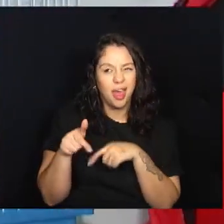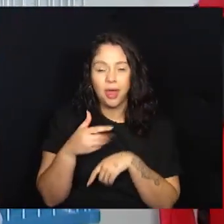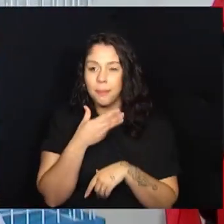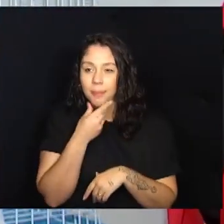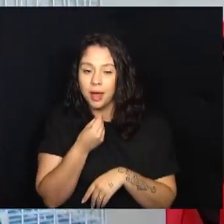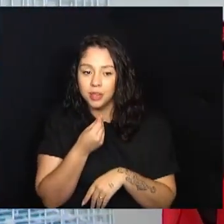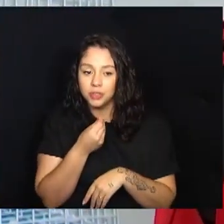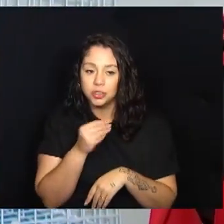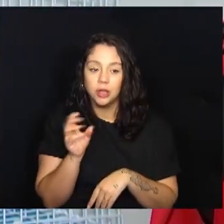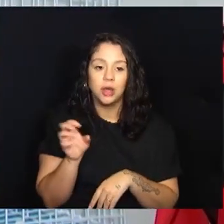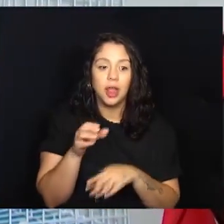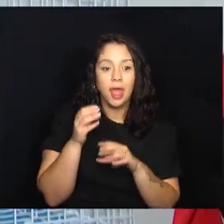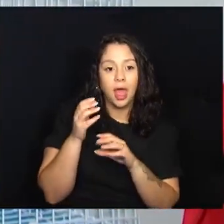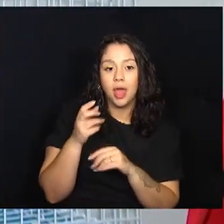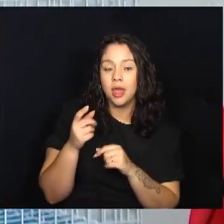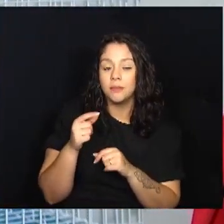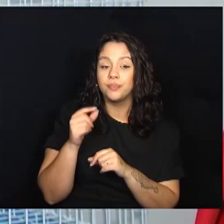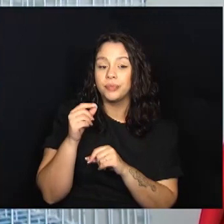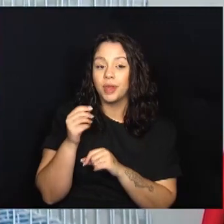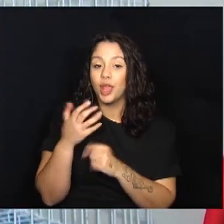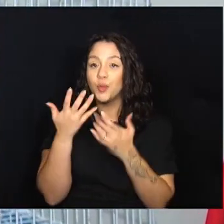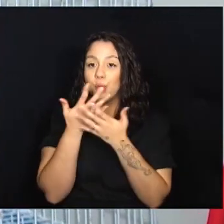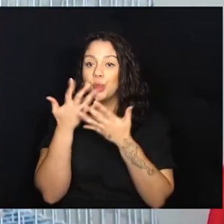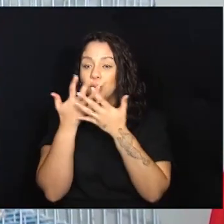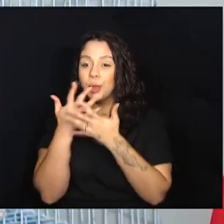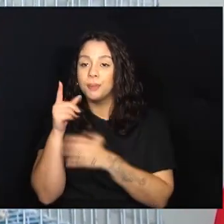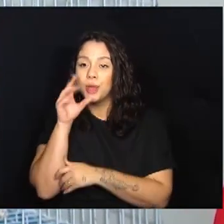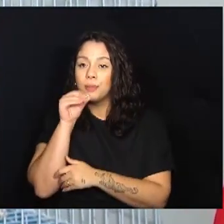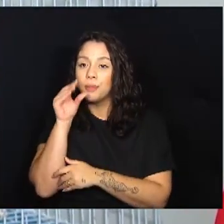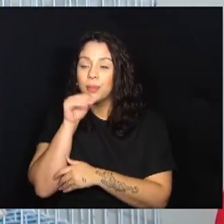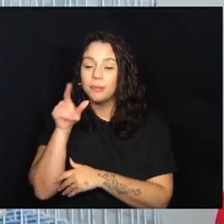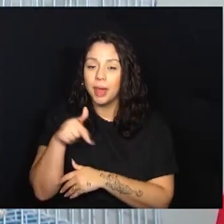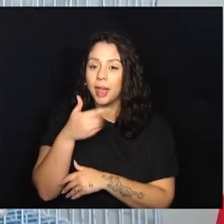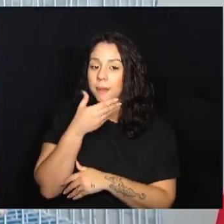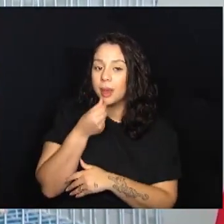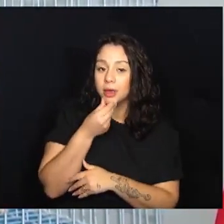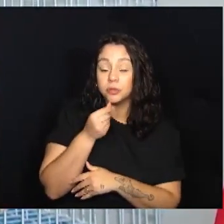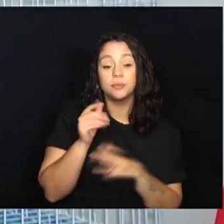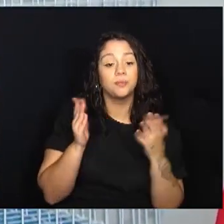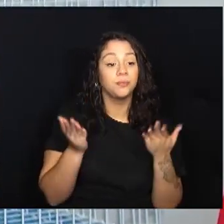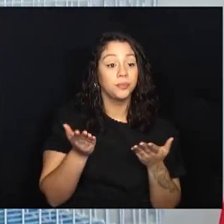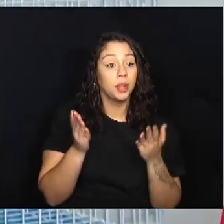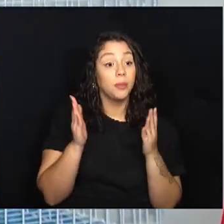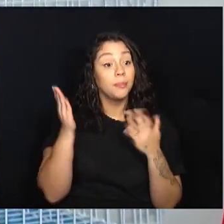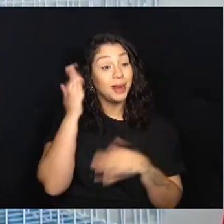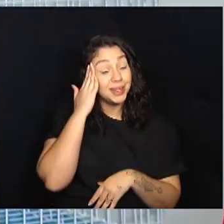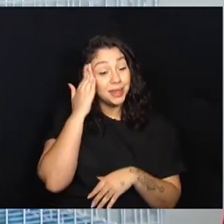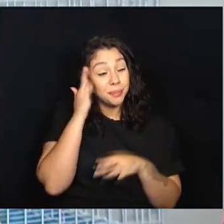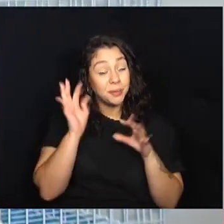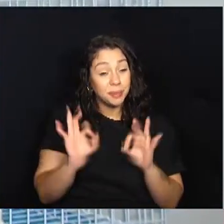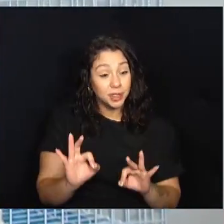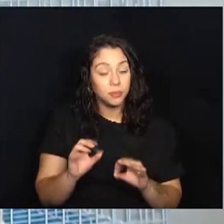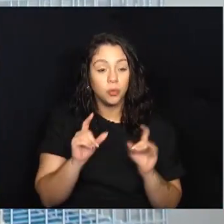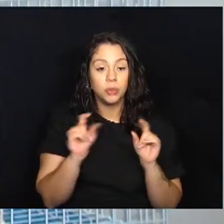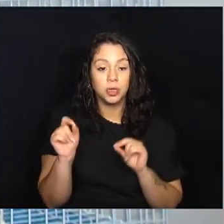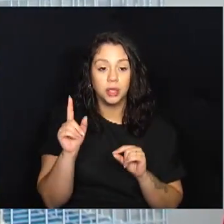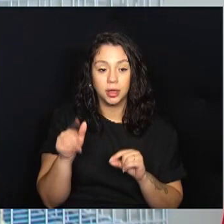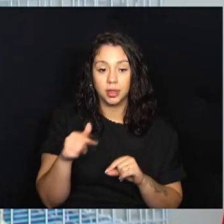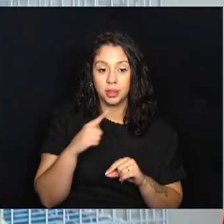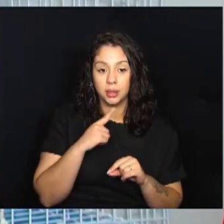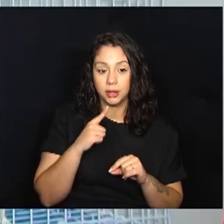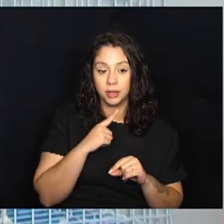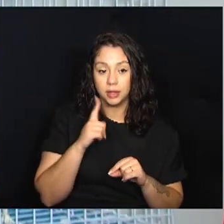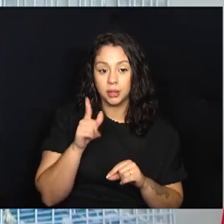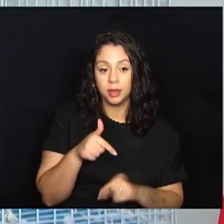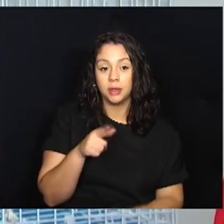macho. Cantar, necessariamente ser macho. Então a gente fala que para saber mesmo, para ter a certeza, o ideal é realizar um exame que a gente